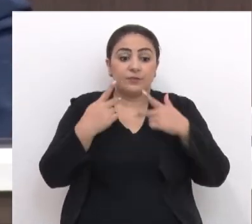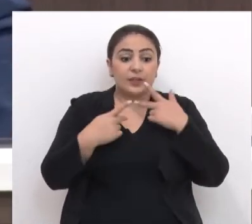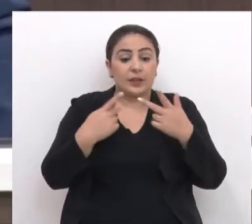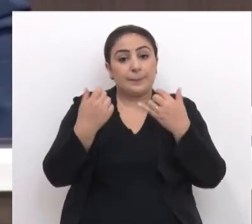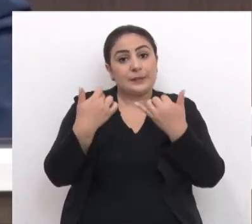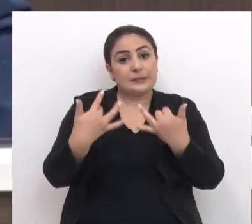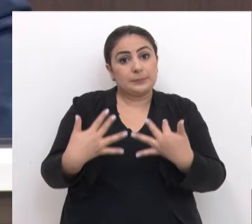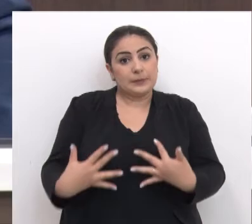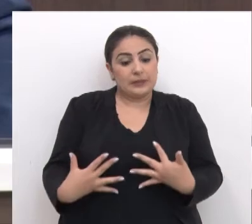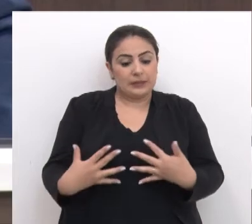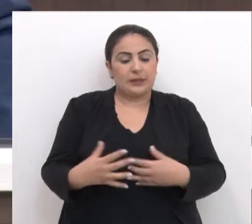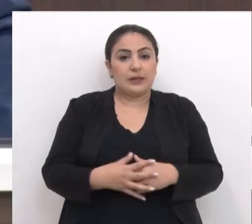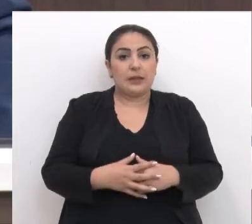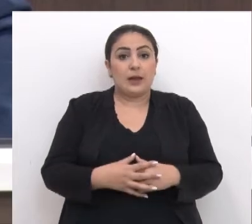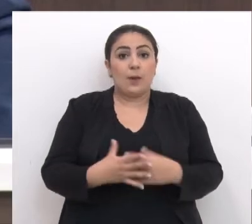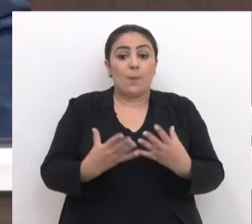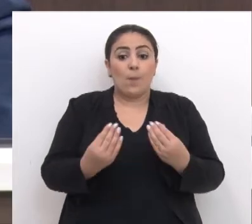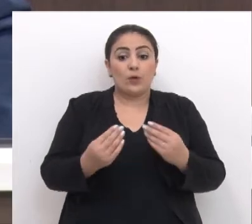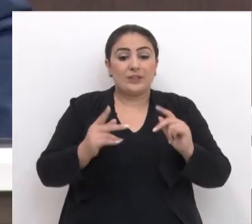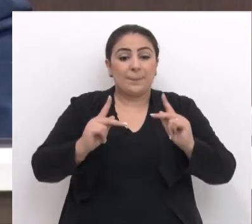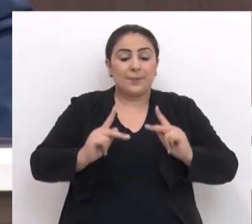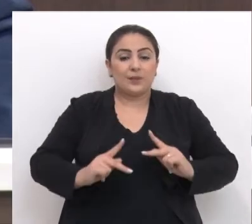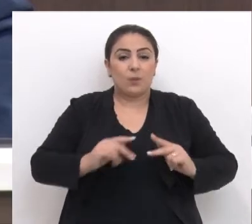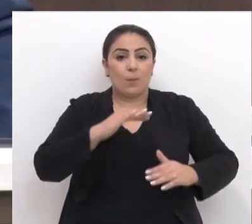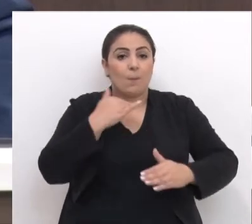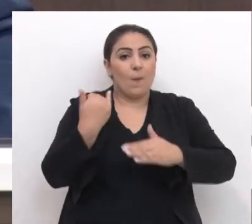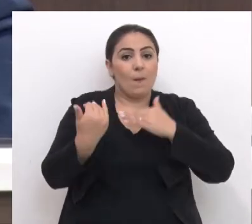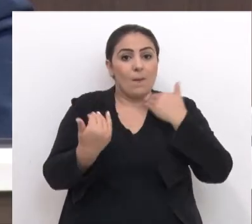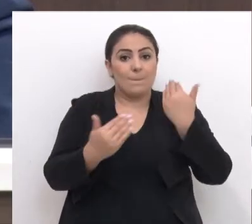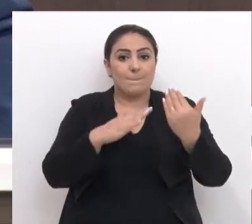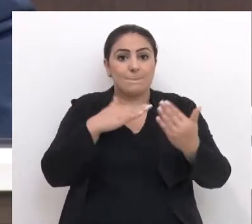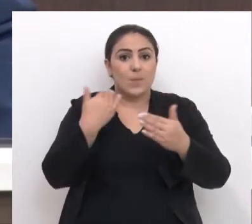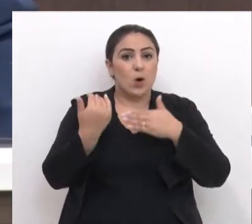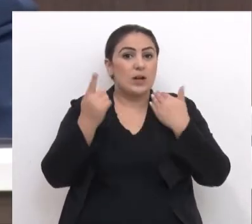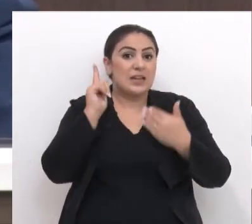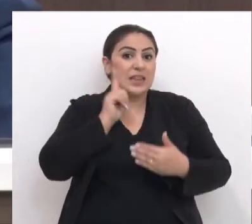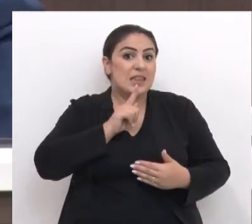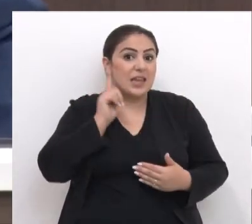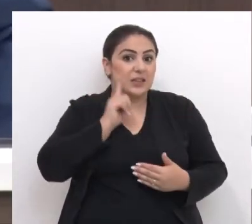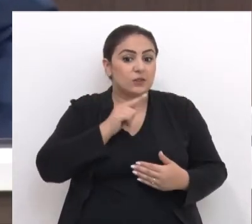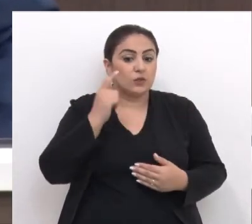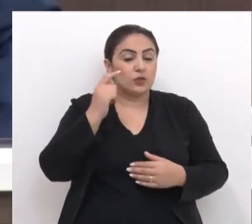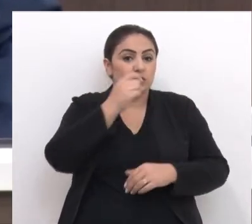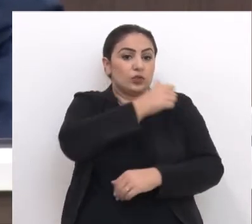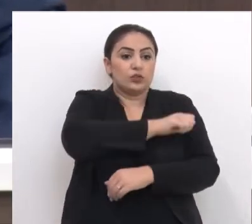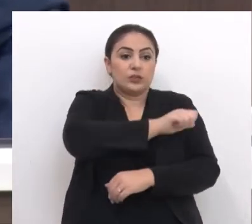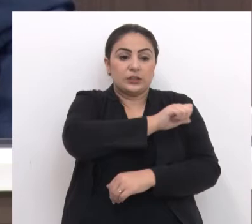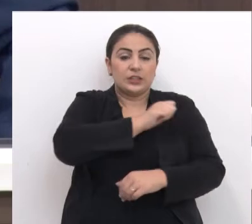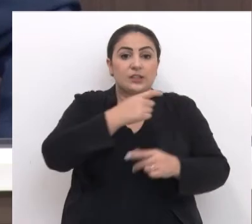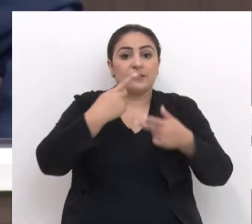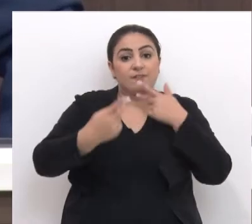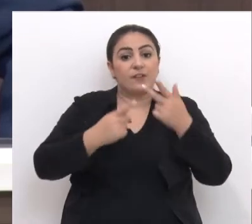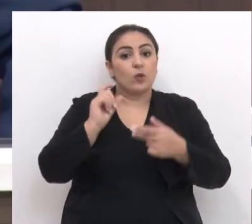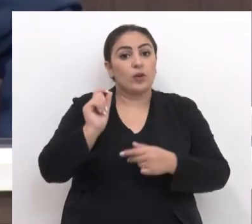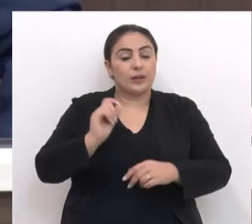para justificar a morte de pessoas negras no Rio de Janeiro,